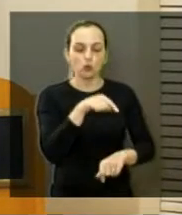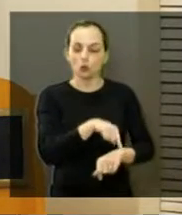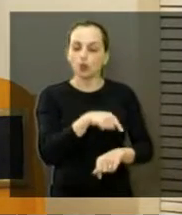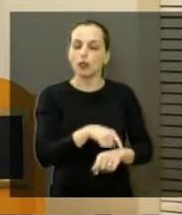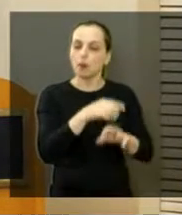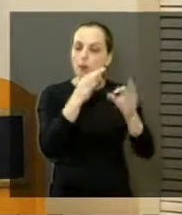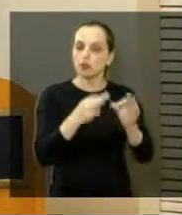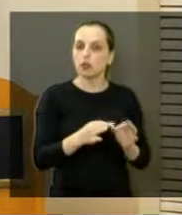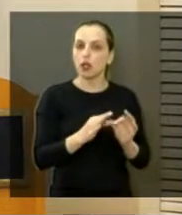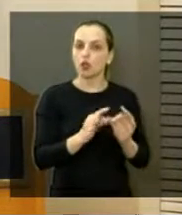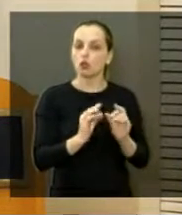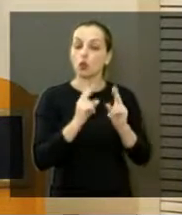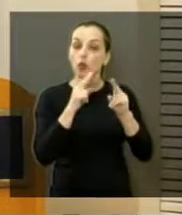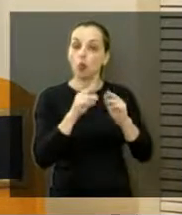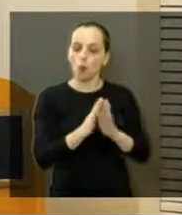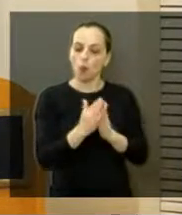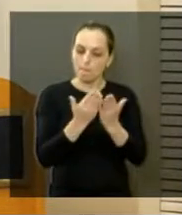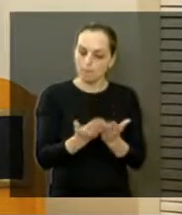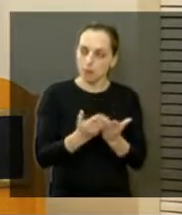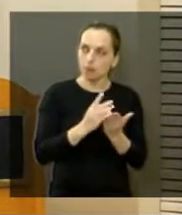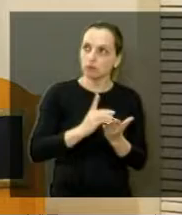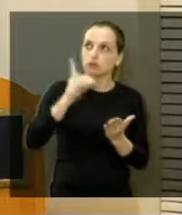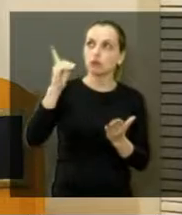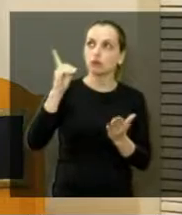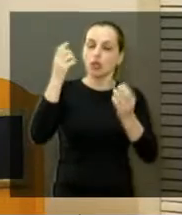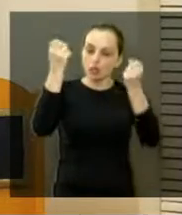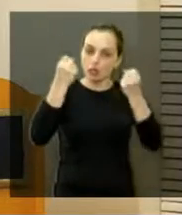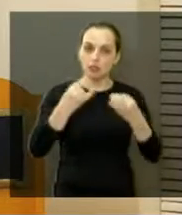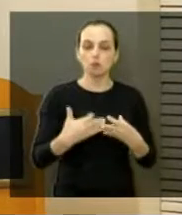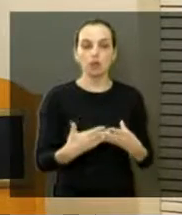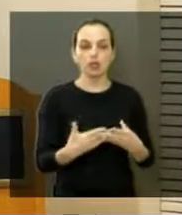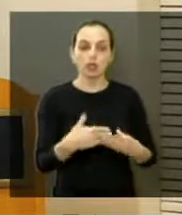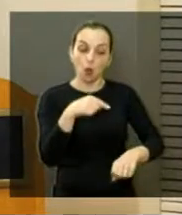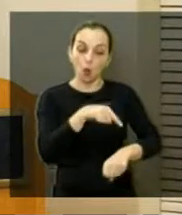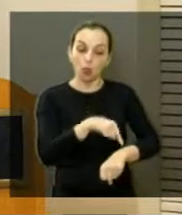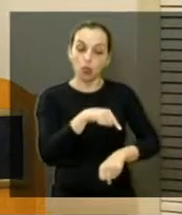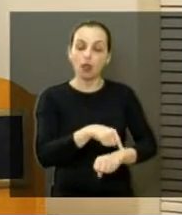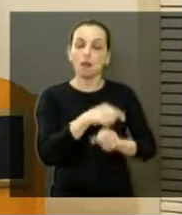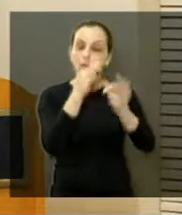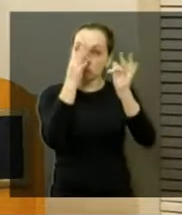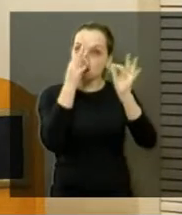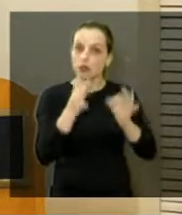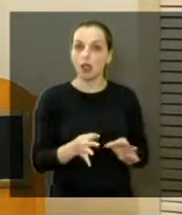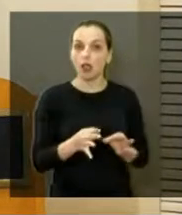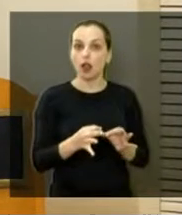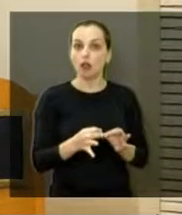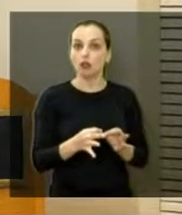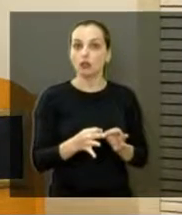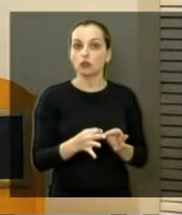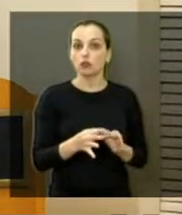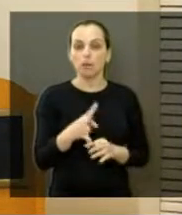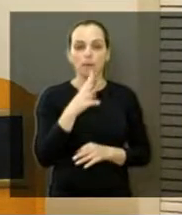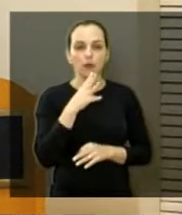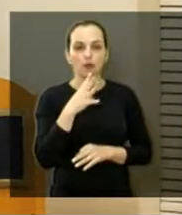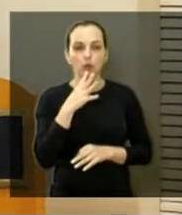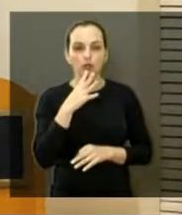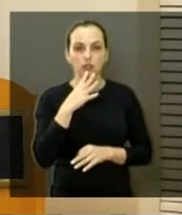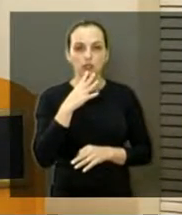seu tempo determinado. Tem o tempo certo, a faixa etária certa para conhecer o corpo humano nu,